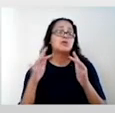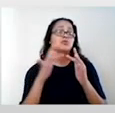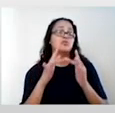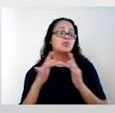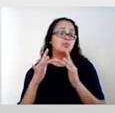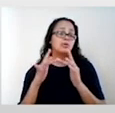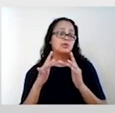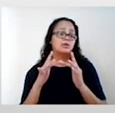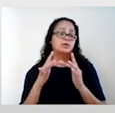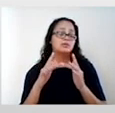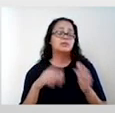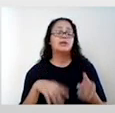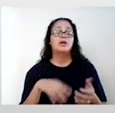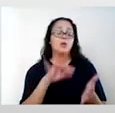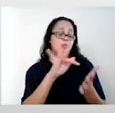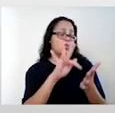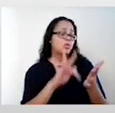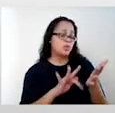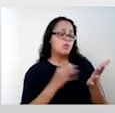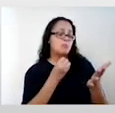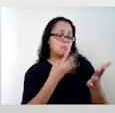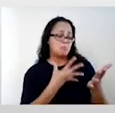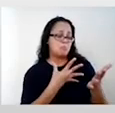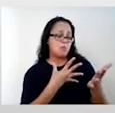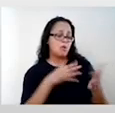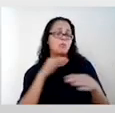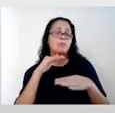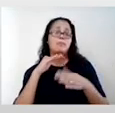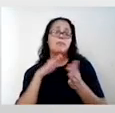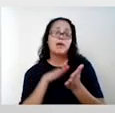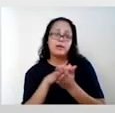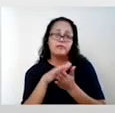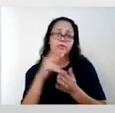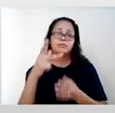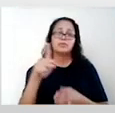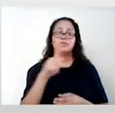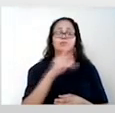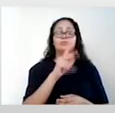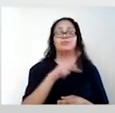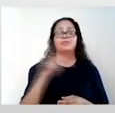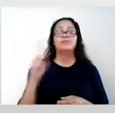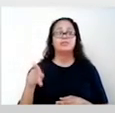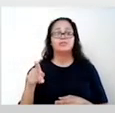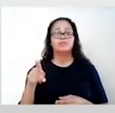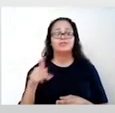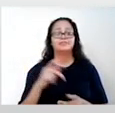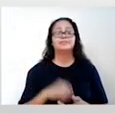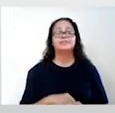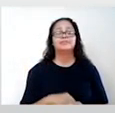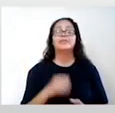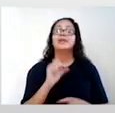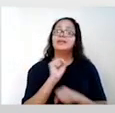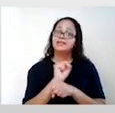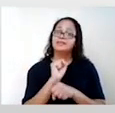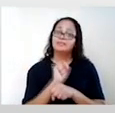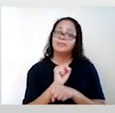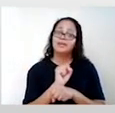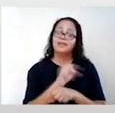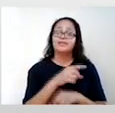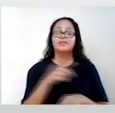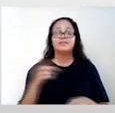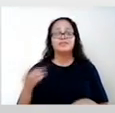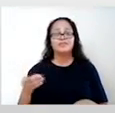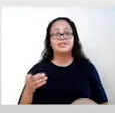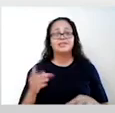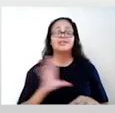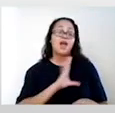texto excelente para você poder mandar aí para o seu tutor. Viram como é tranquila a proposta dessa semana? Espero que vocês façam com